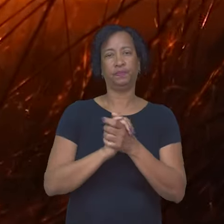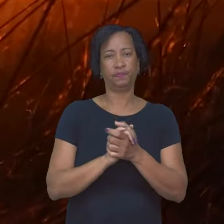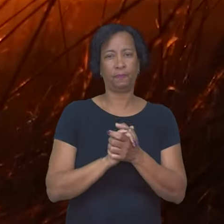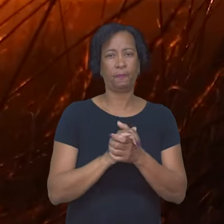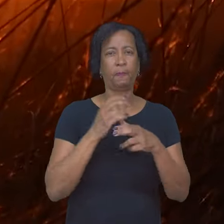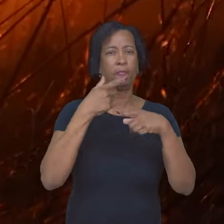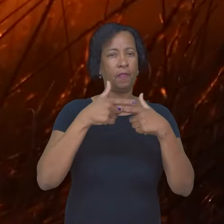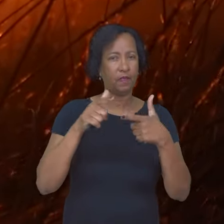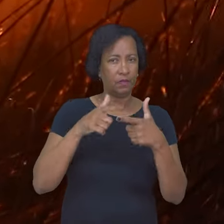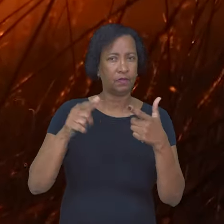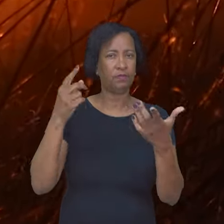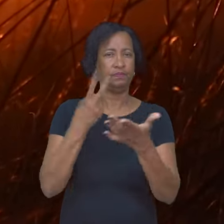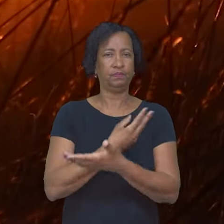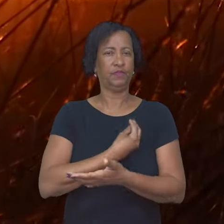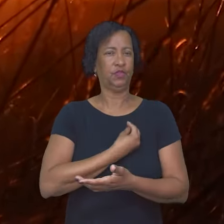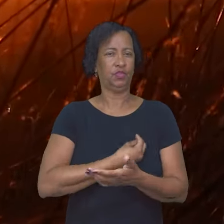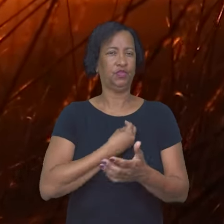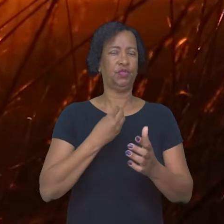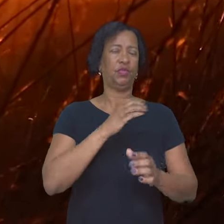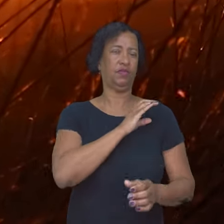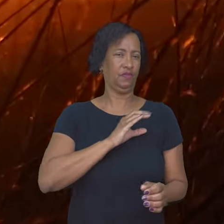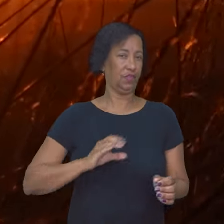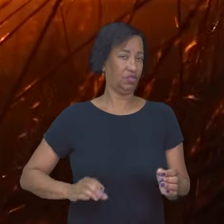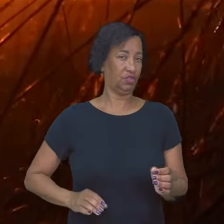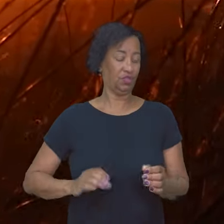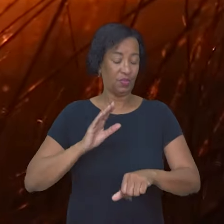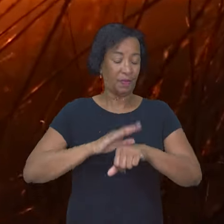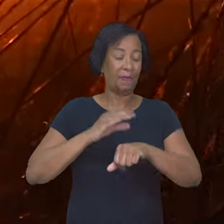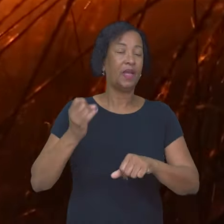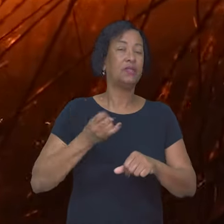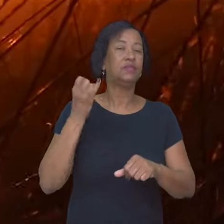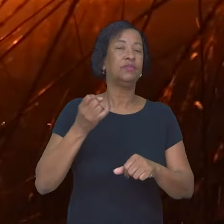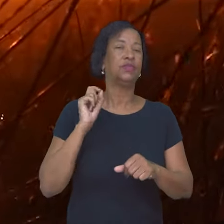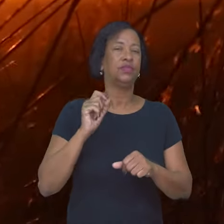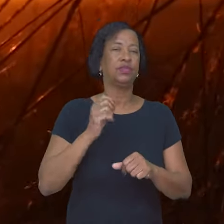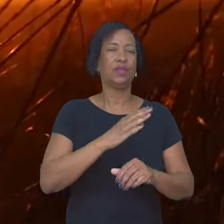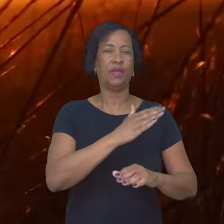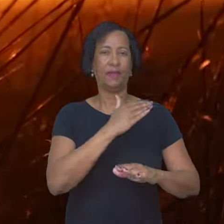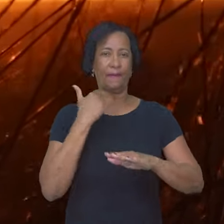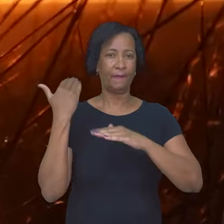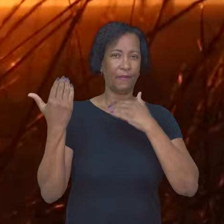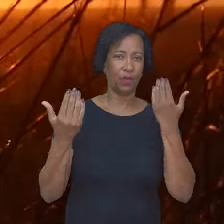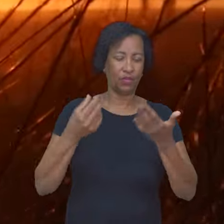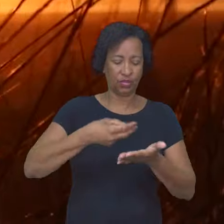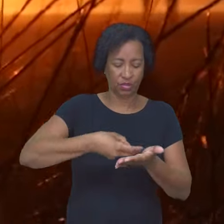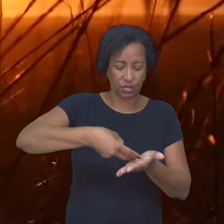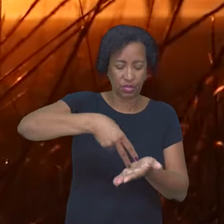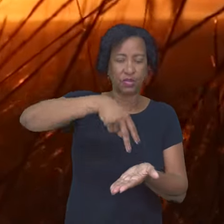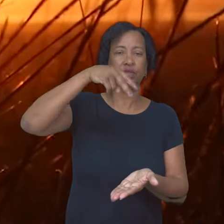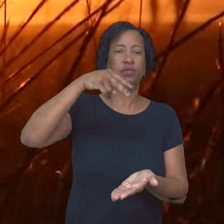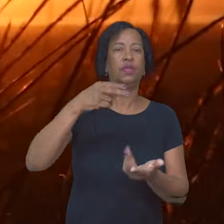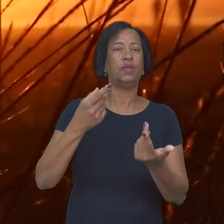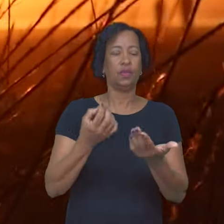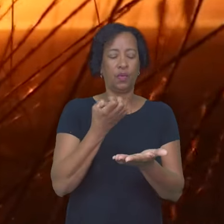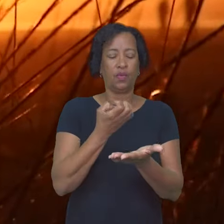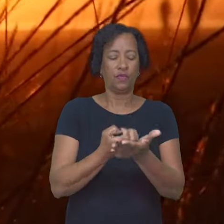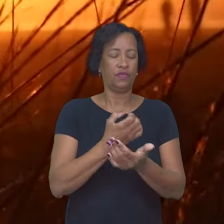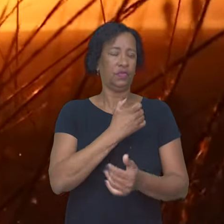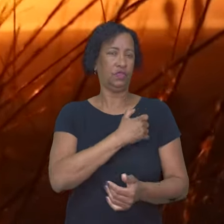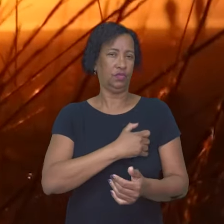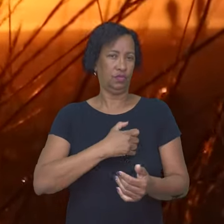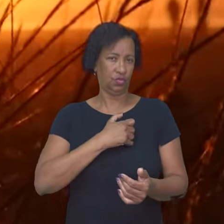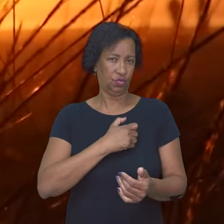vida de Cristo as mais importantes são sua morte e ressurreição assim como no Evangelho de João os outros